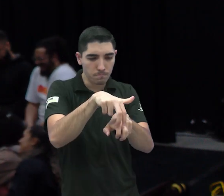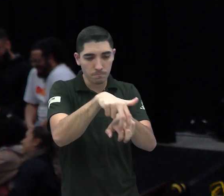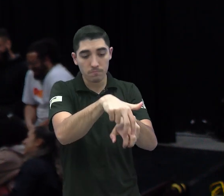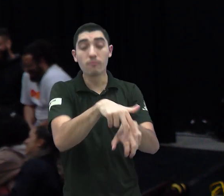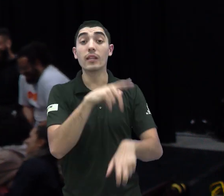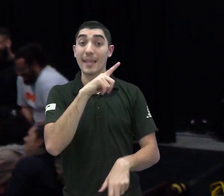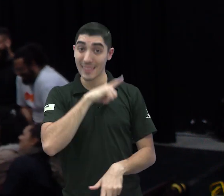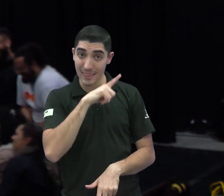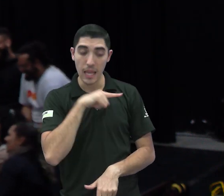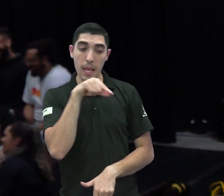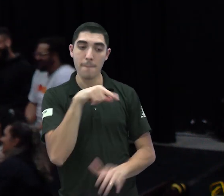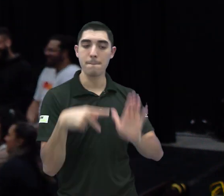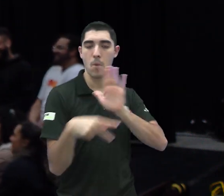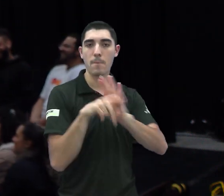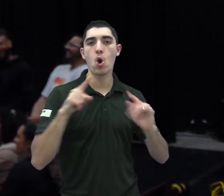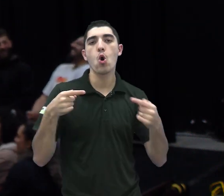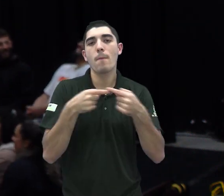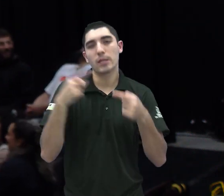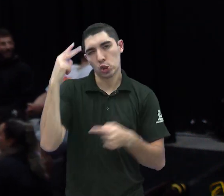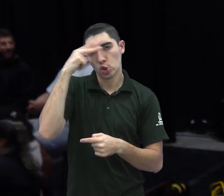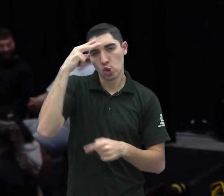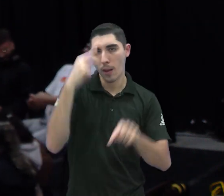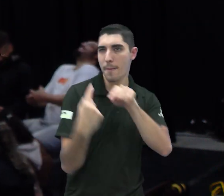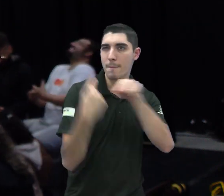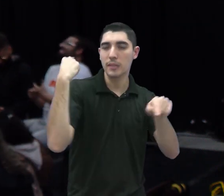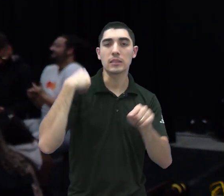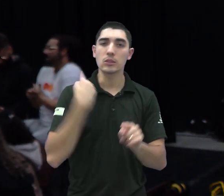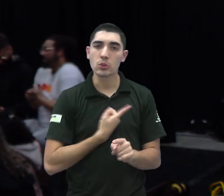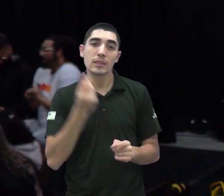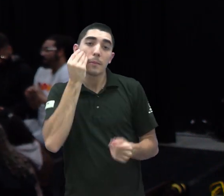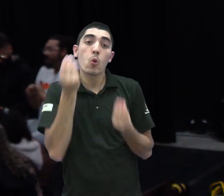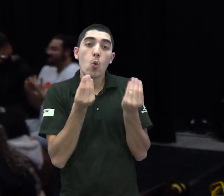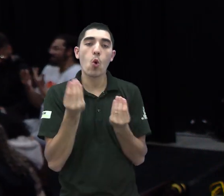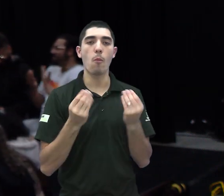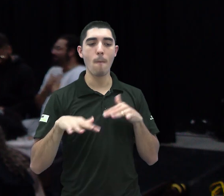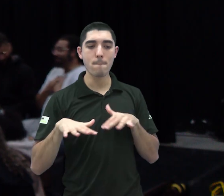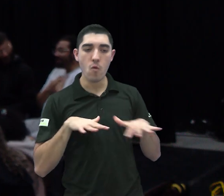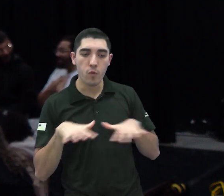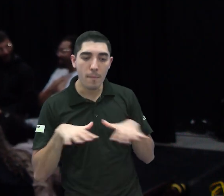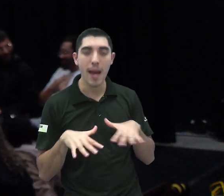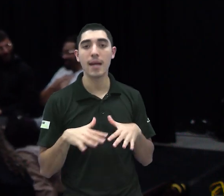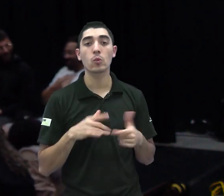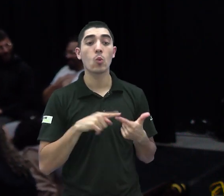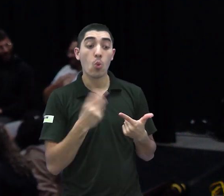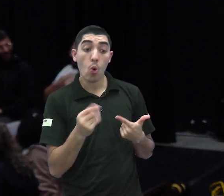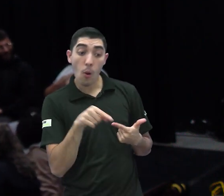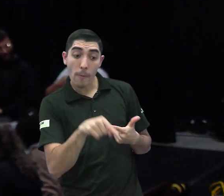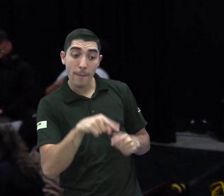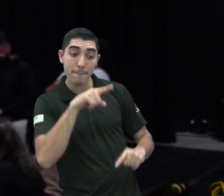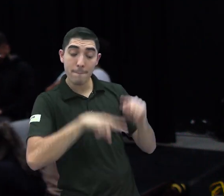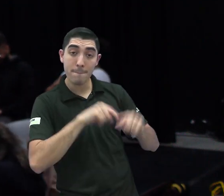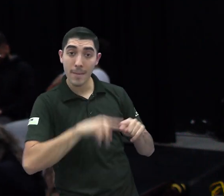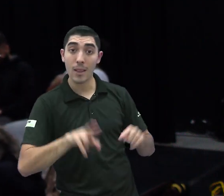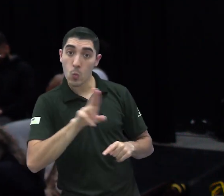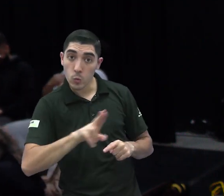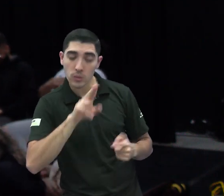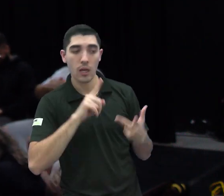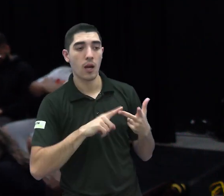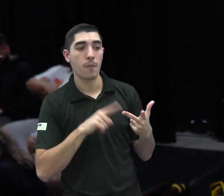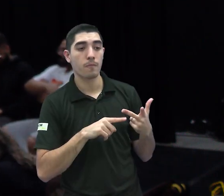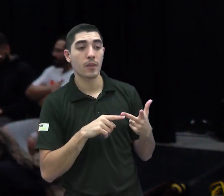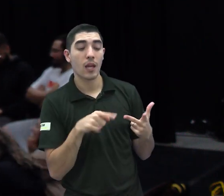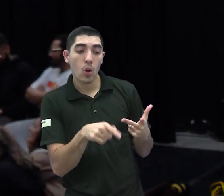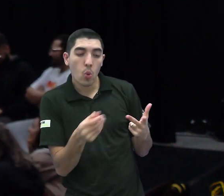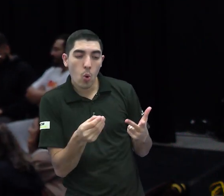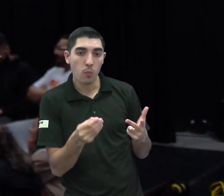perspectiva histórica dela, que a gente vai buscando ela em cima dos movimentos, de acordo com como é o material, como ele vai estar, como ele se comporta, como